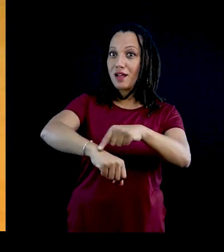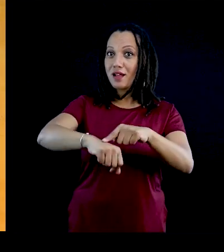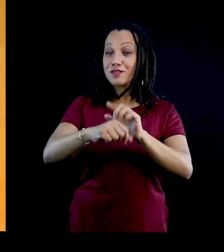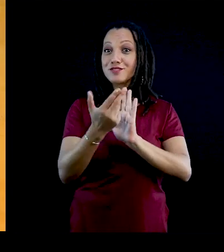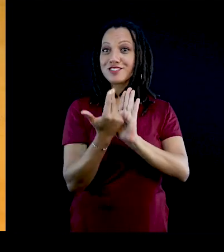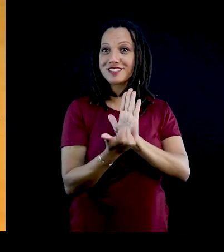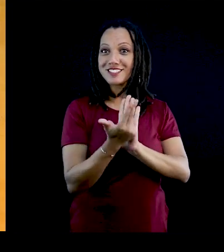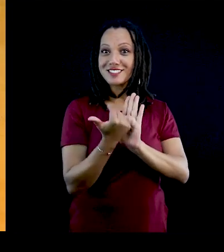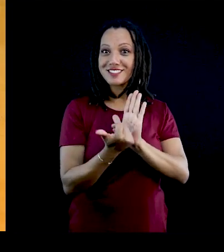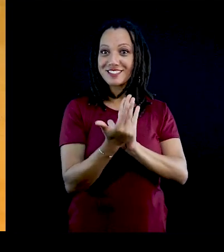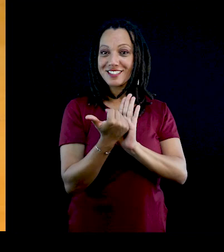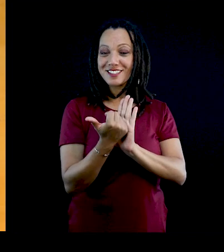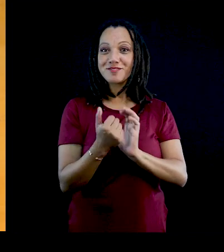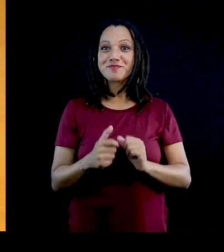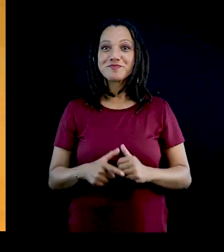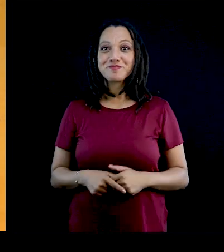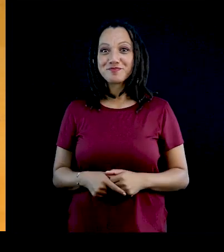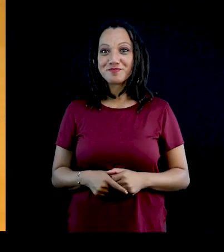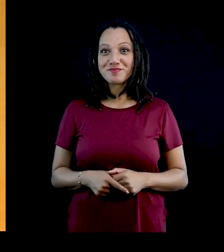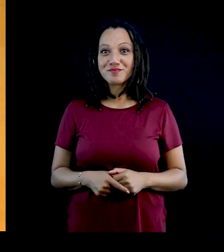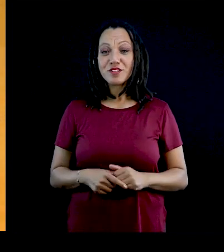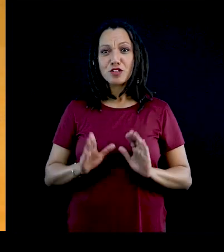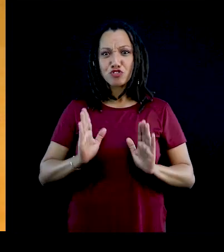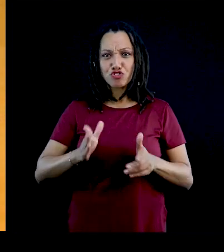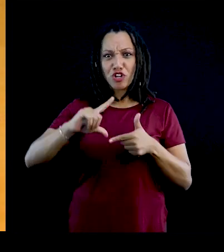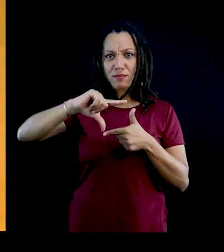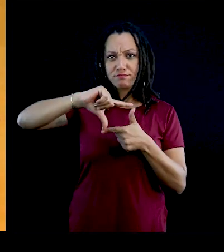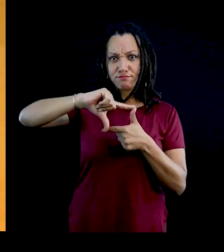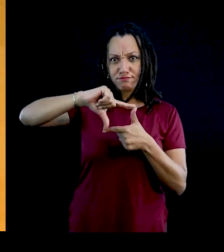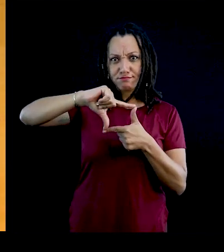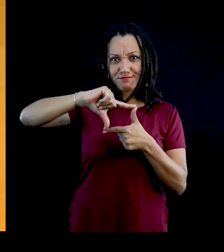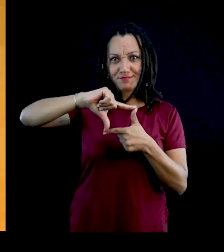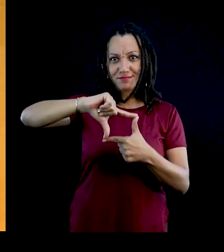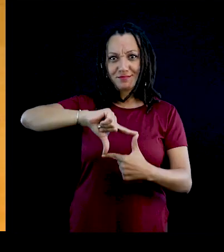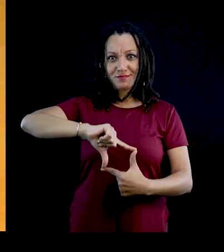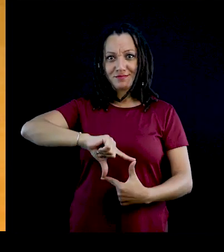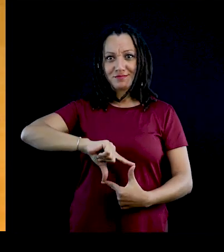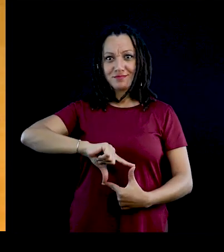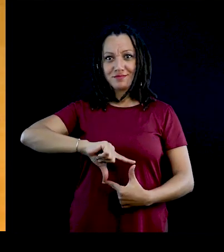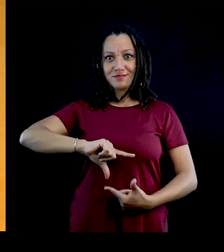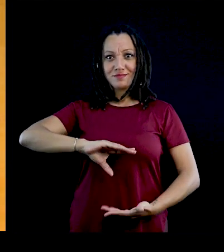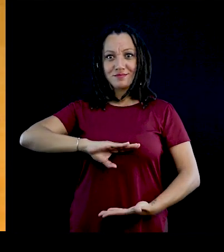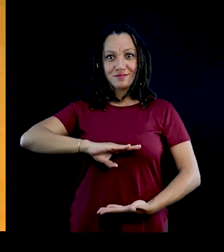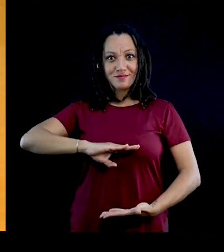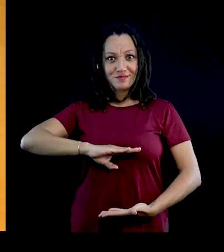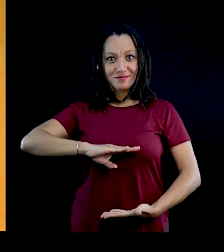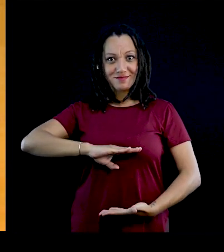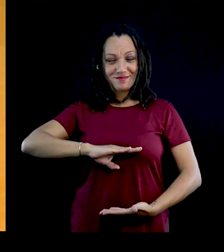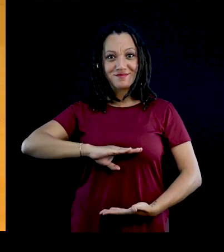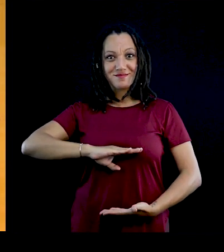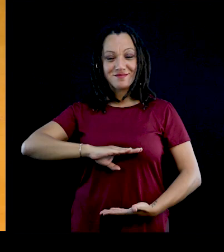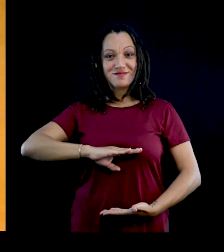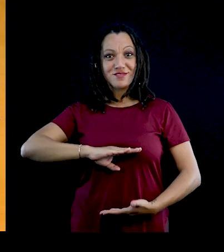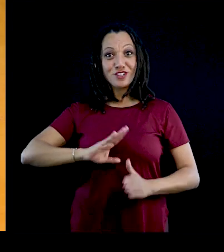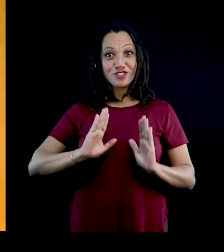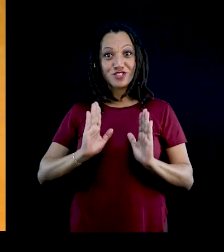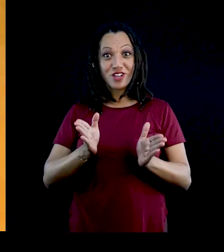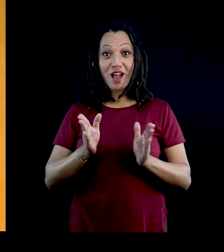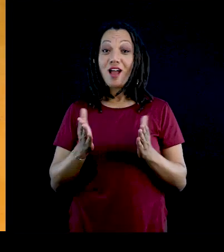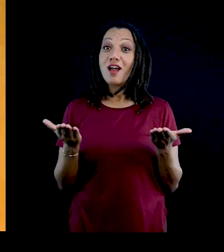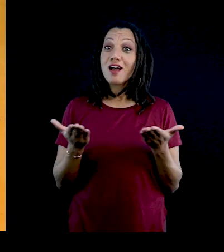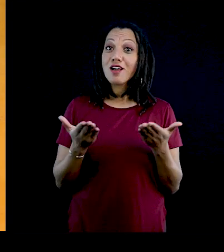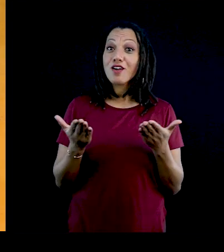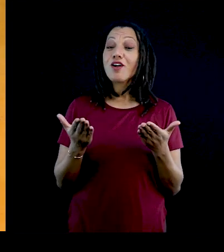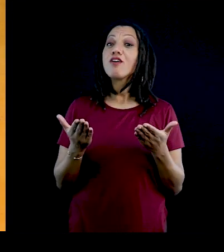Tendo já essa medida que a gente cortou do retângulo, que vai ser a parte interna, com uma medida que vai dar